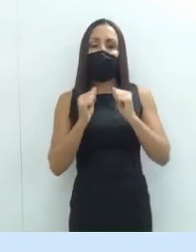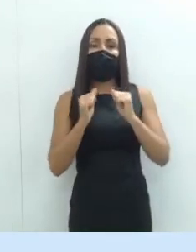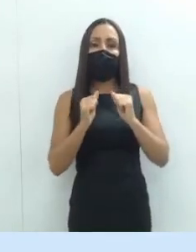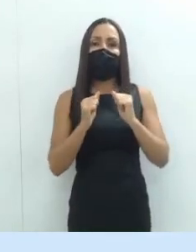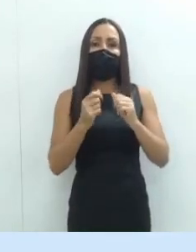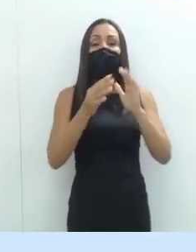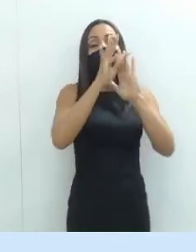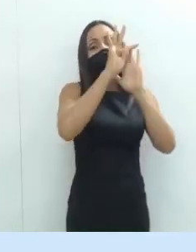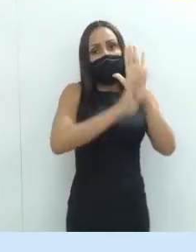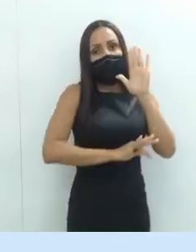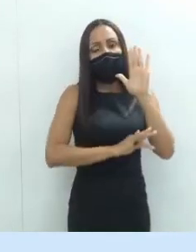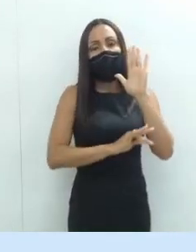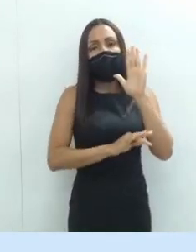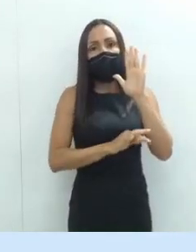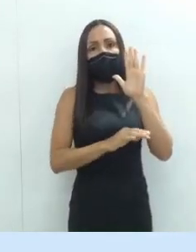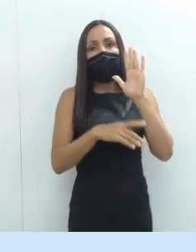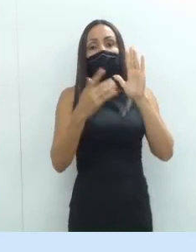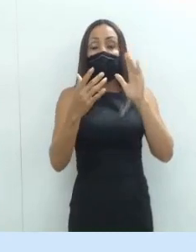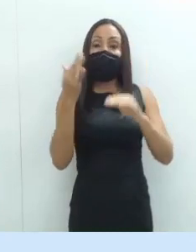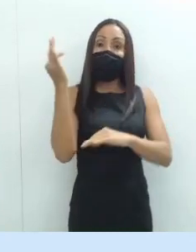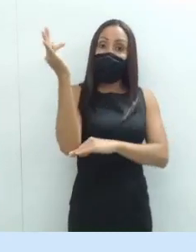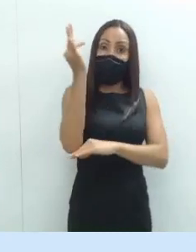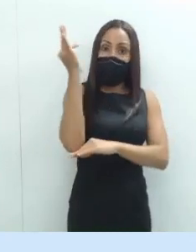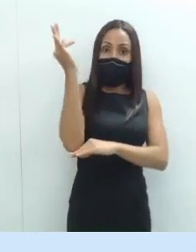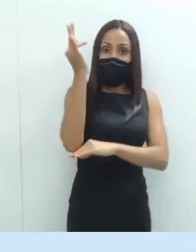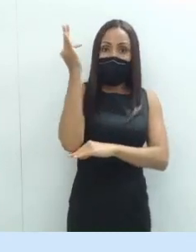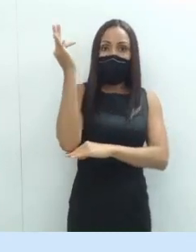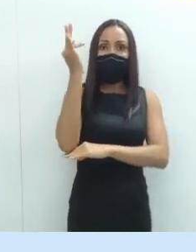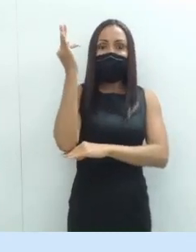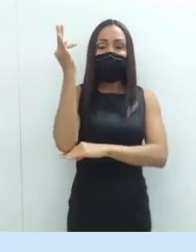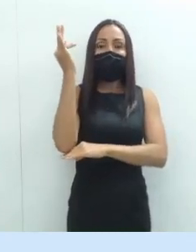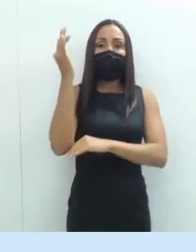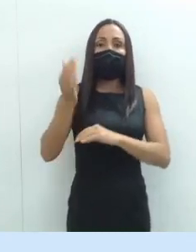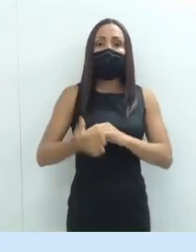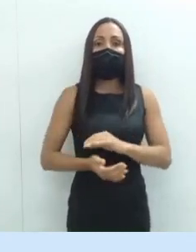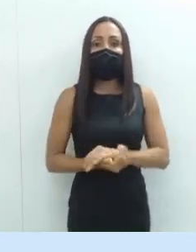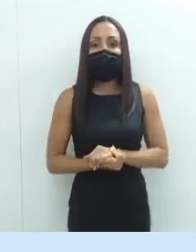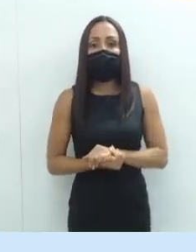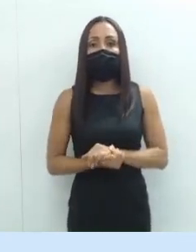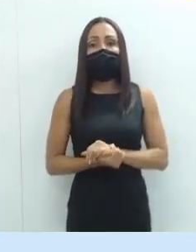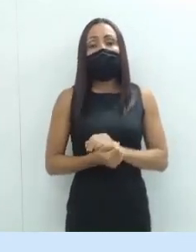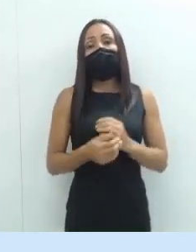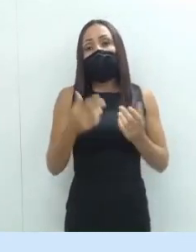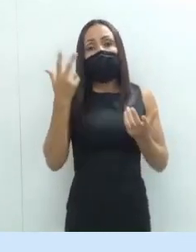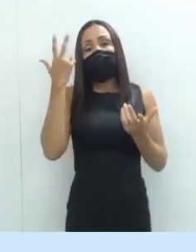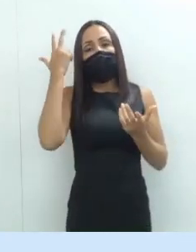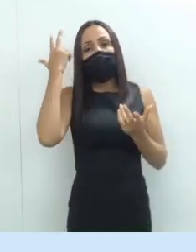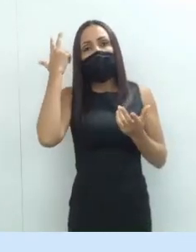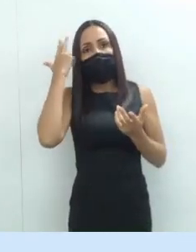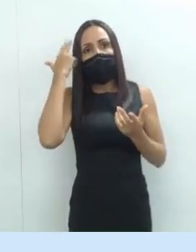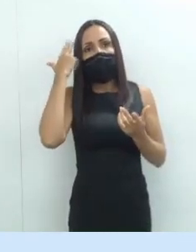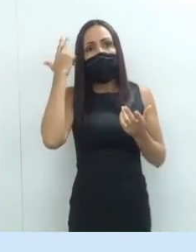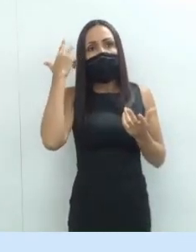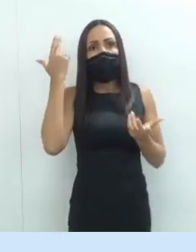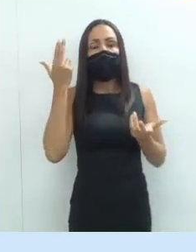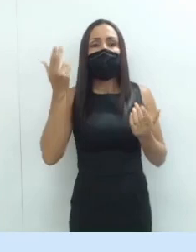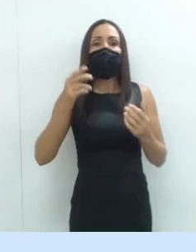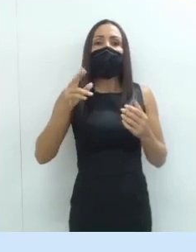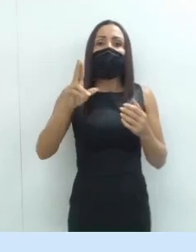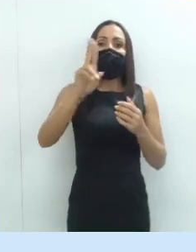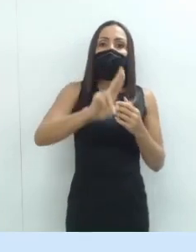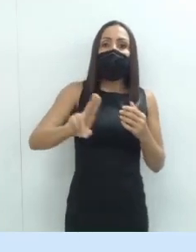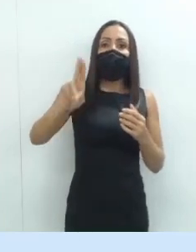em situações formais, não é verdade? Que normalmente em situações formais nós vamos utilizar